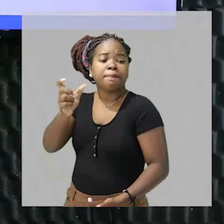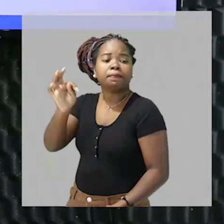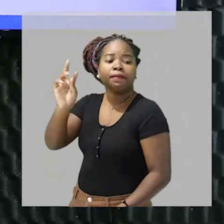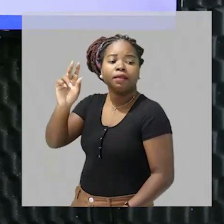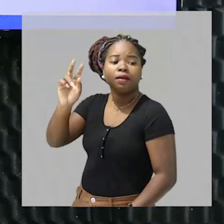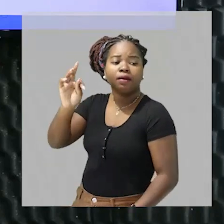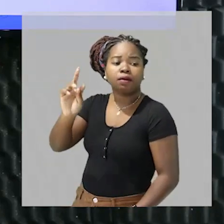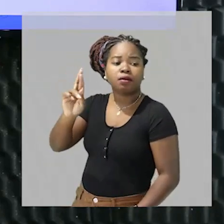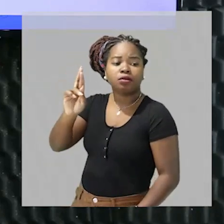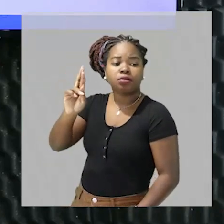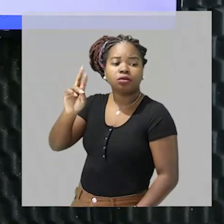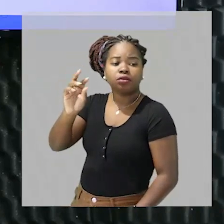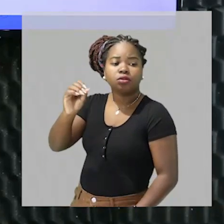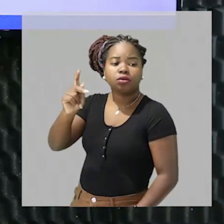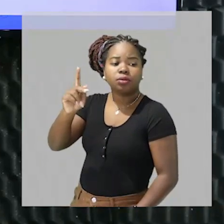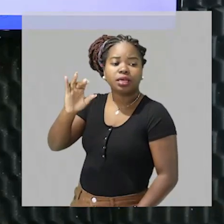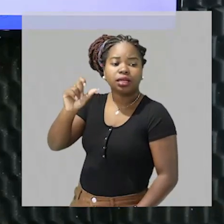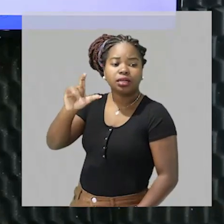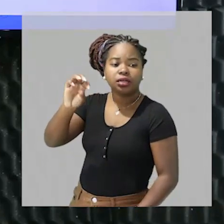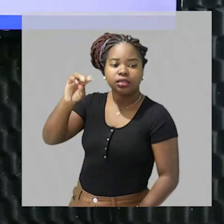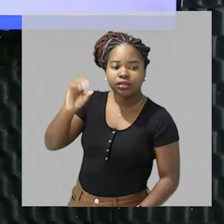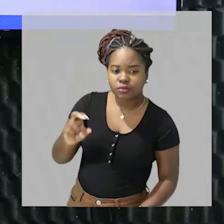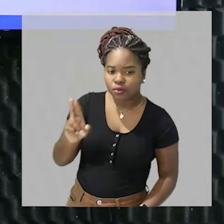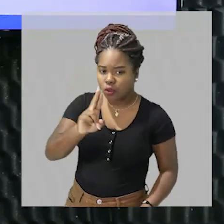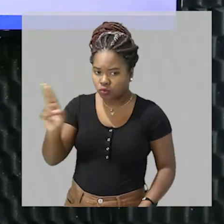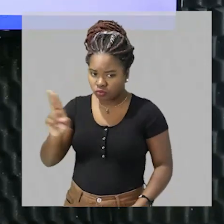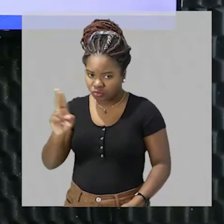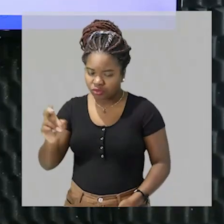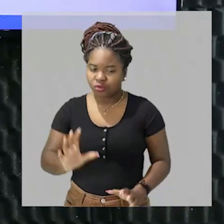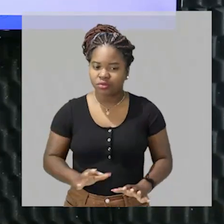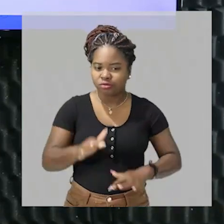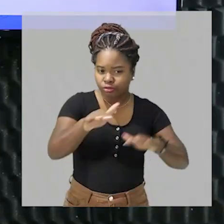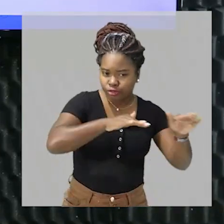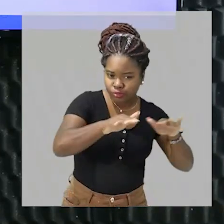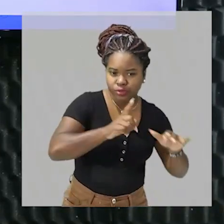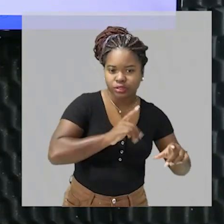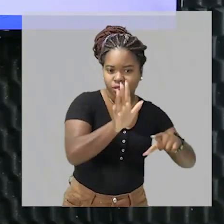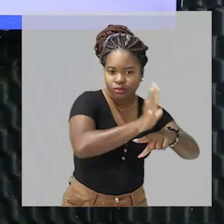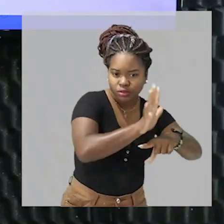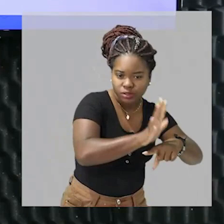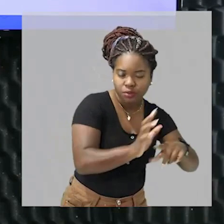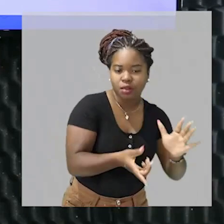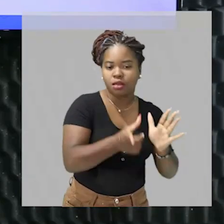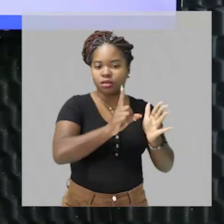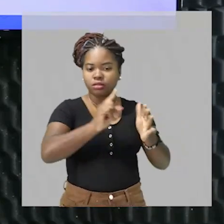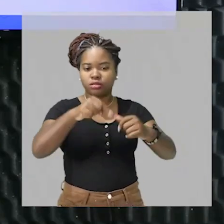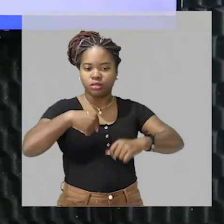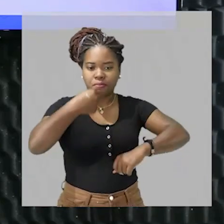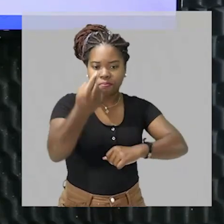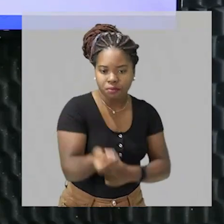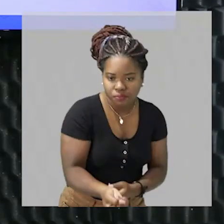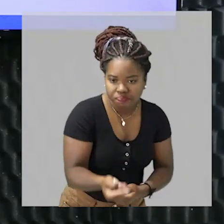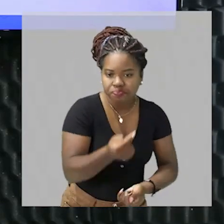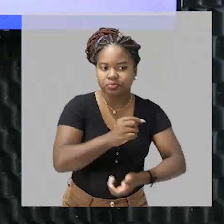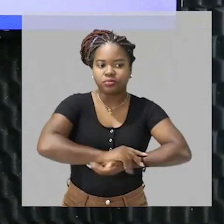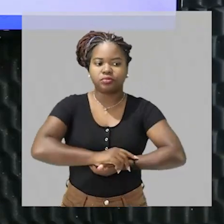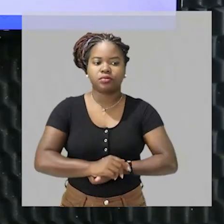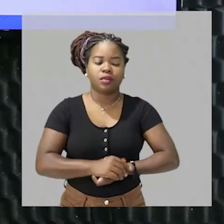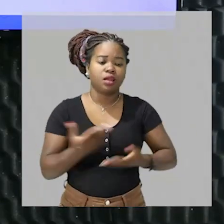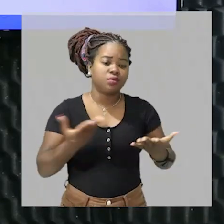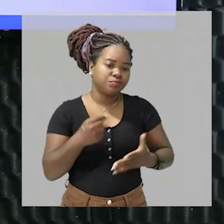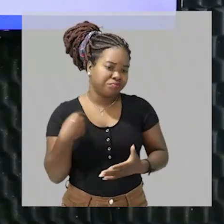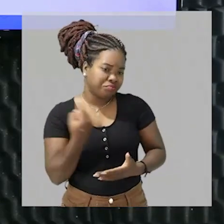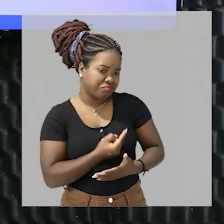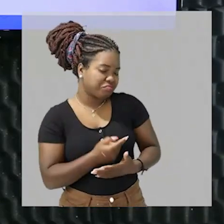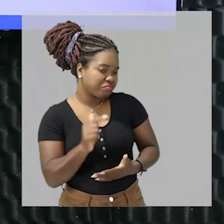é o nome dado a essa operação. Por isso existe um cinema antes e depois do tropicalismo. Agora, nós não temos